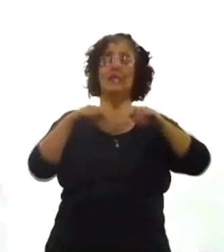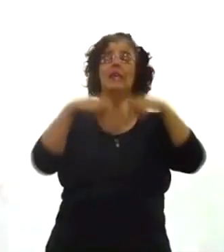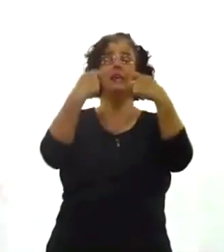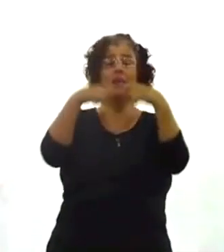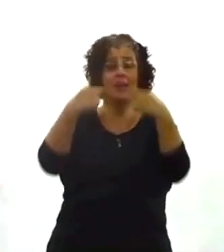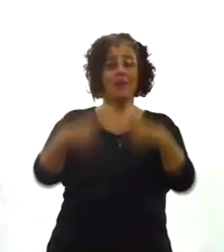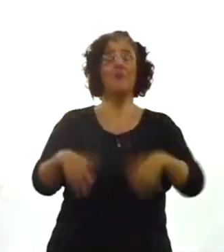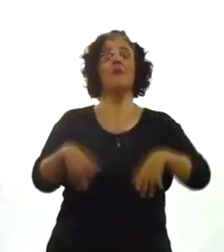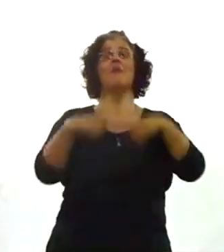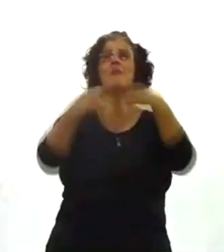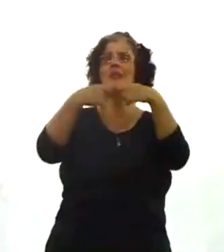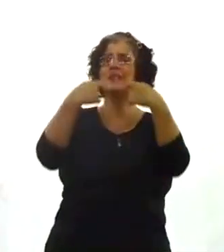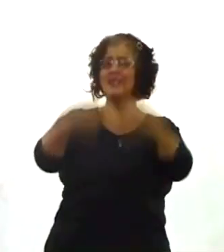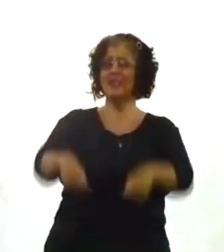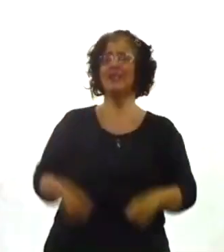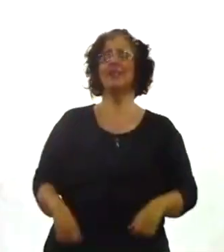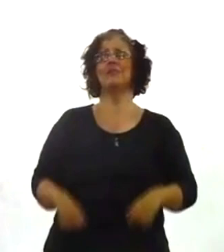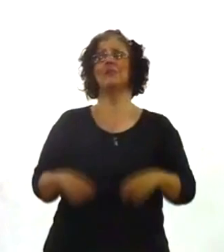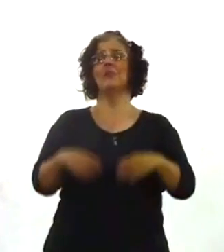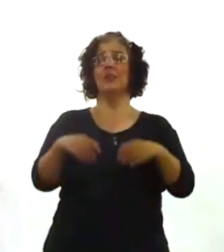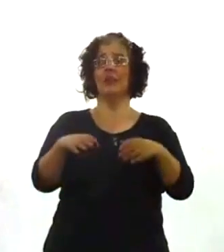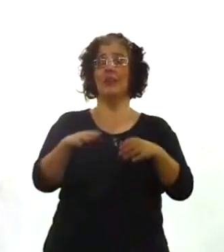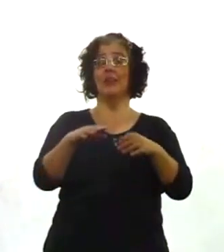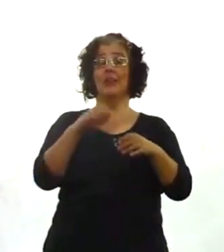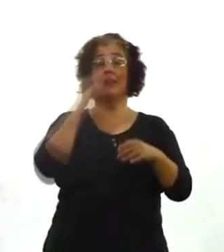com fidelidade.